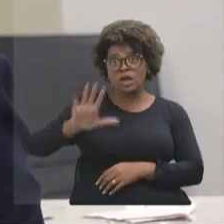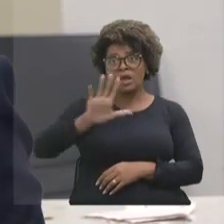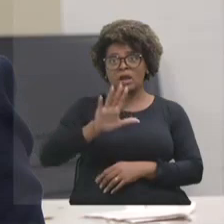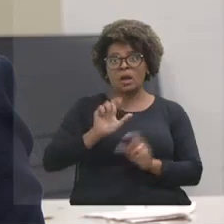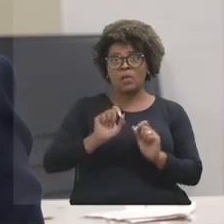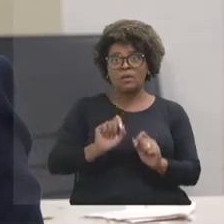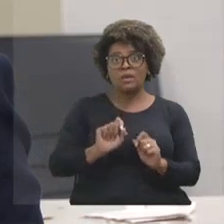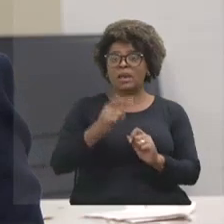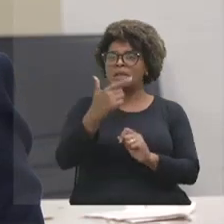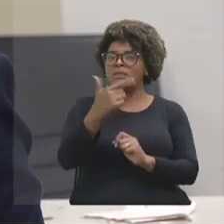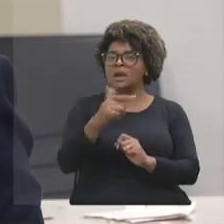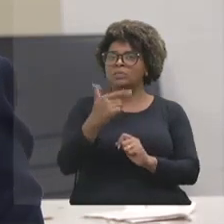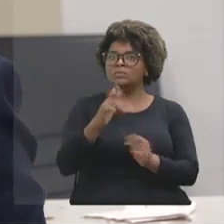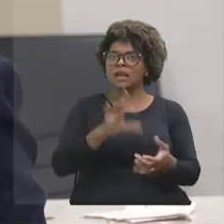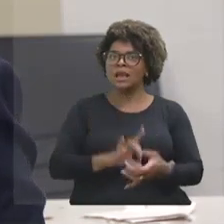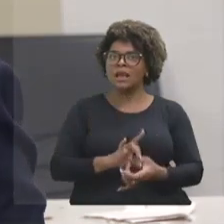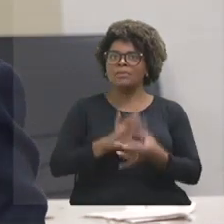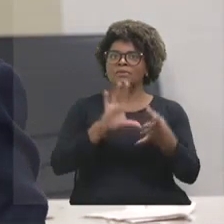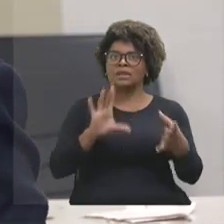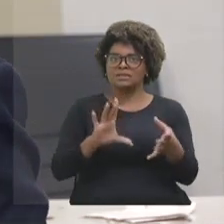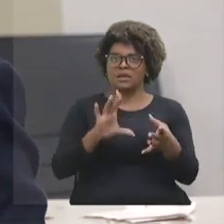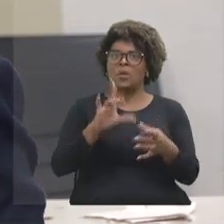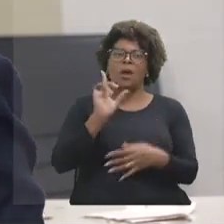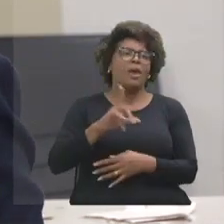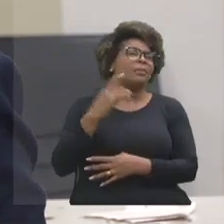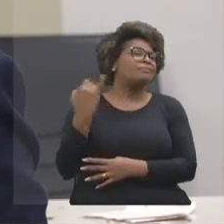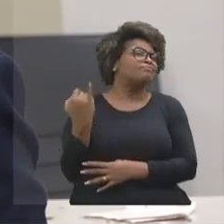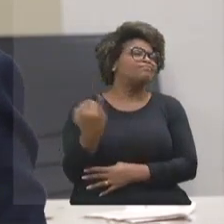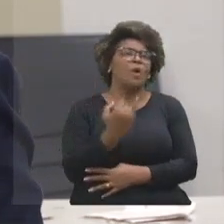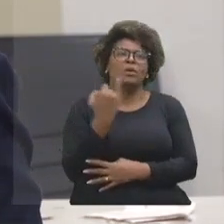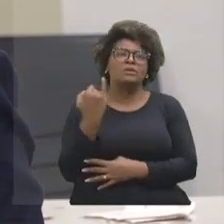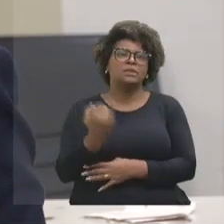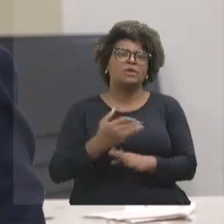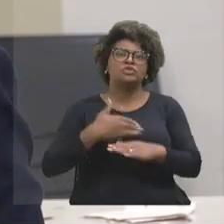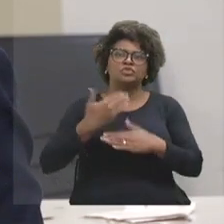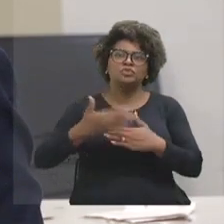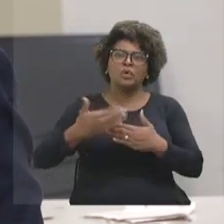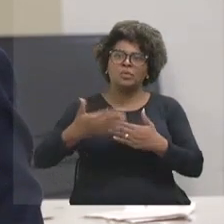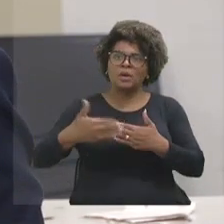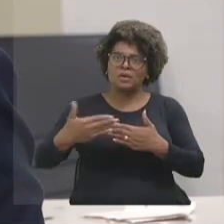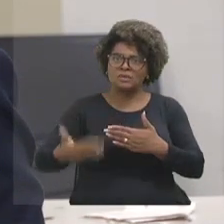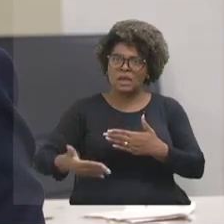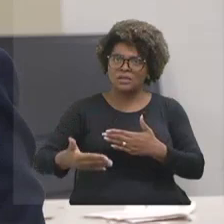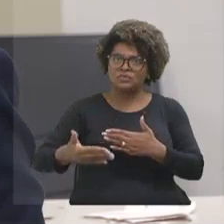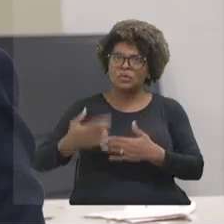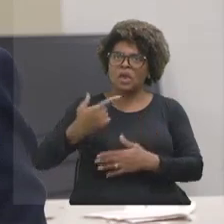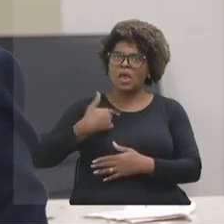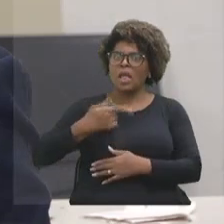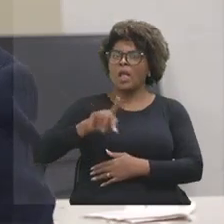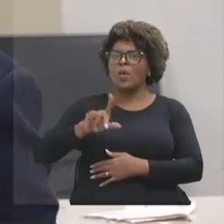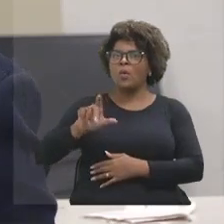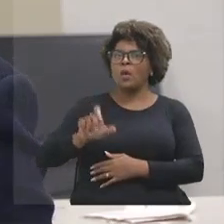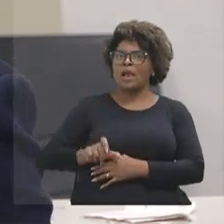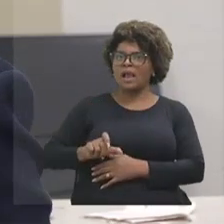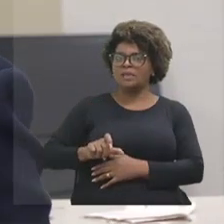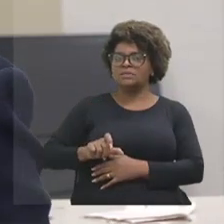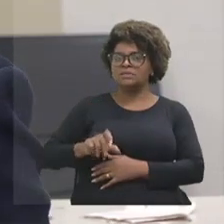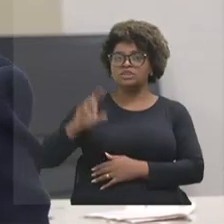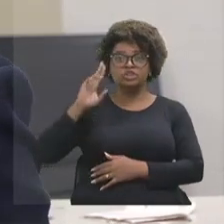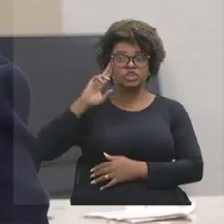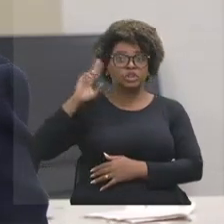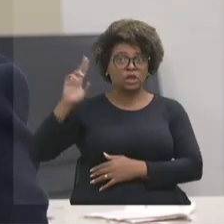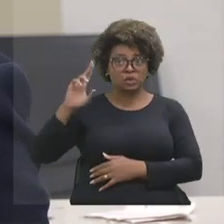são habilitados em alta complexidade eles são fundamentais do processo eu te falei que eu fui diretor de um hospital que a gente fazia gastroctomia